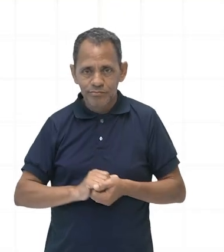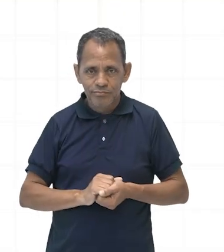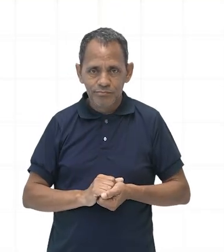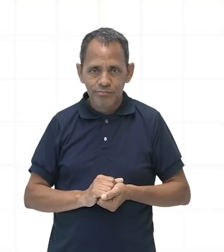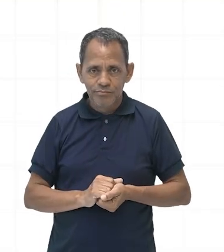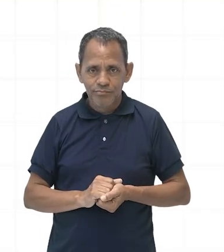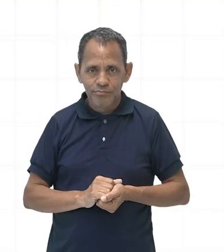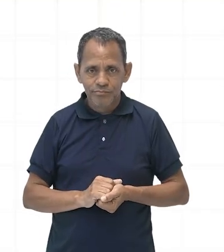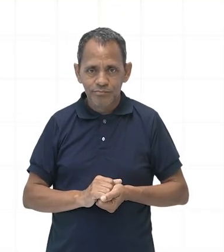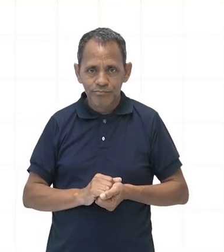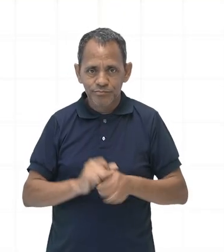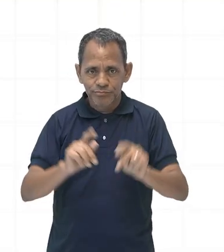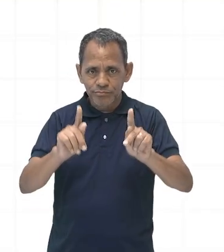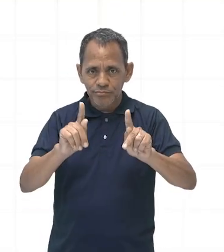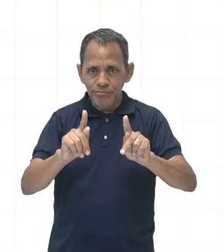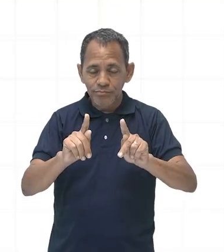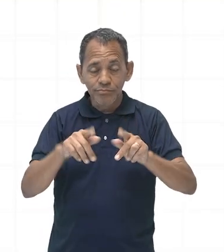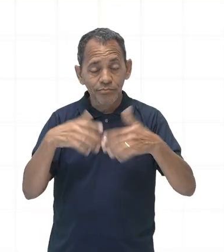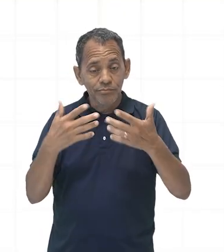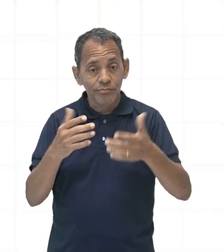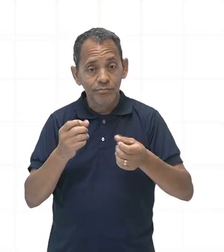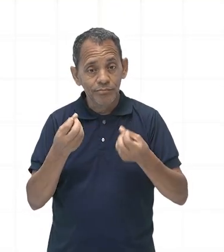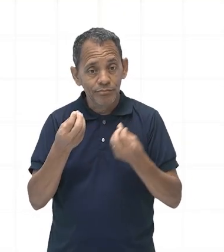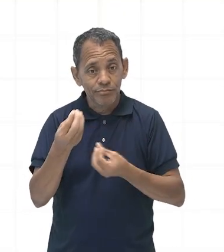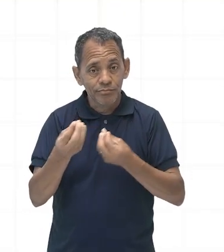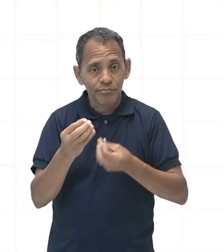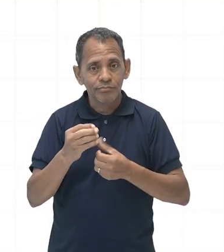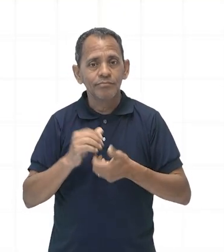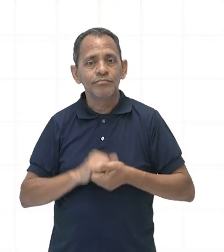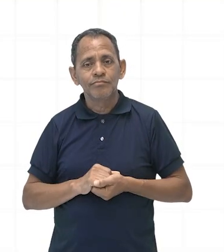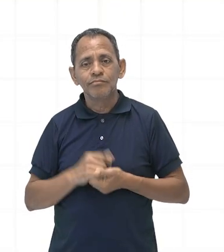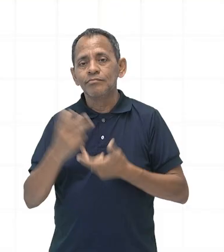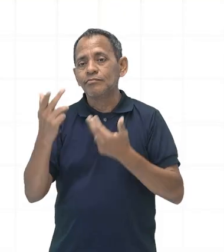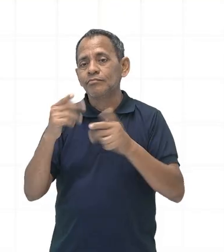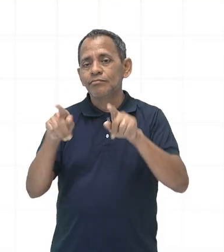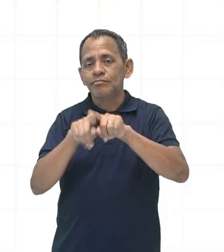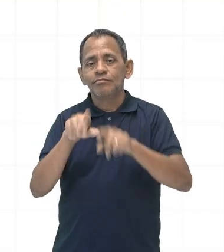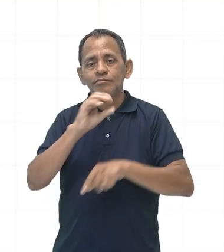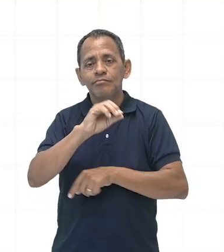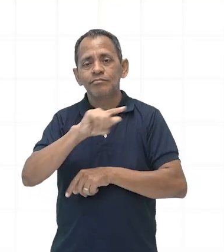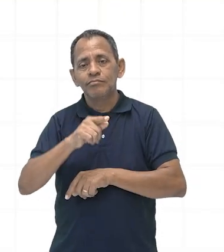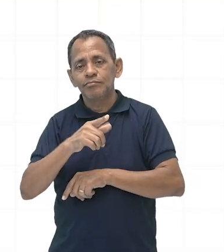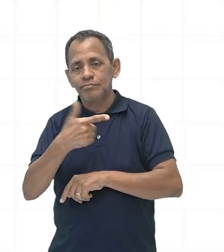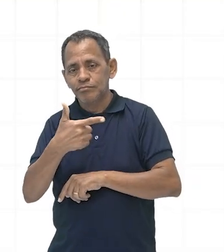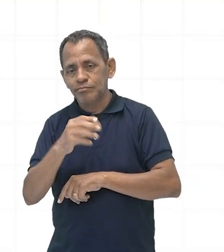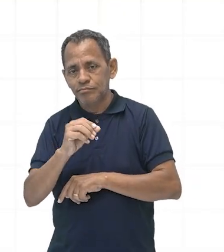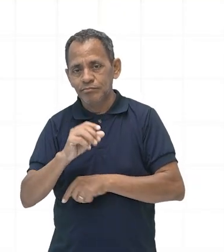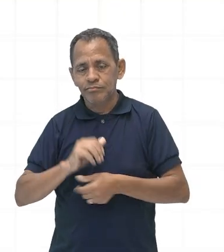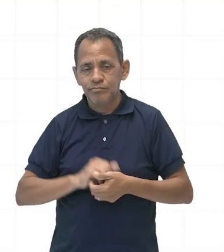0,20. Beleza? Então, 20% é a mesma coisa que 0,20.